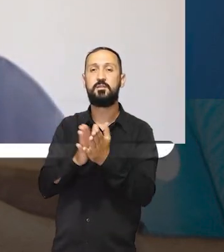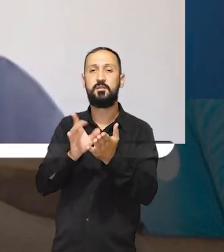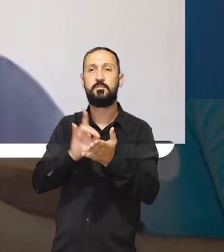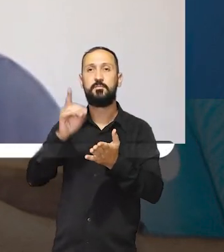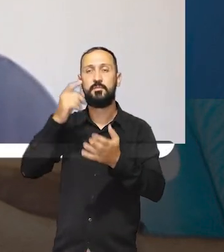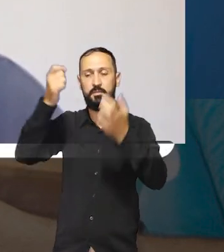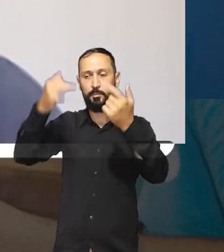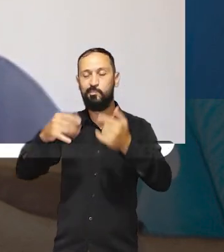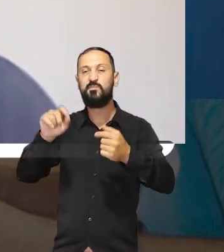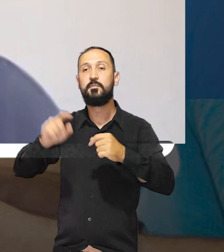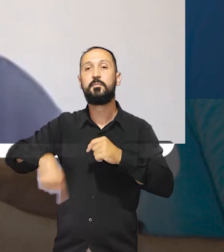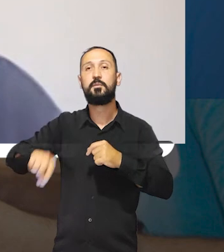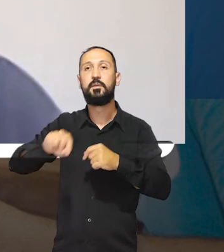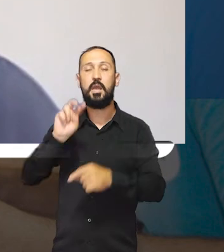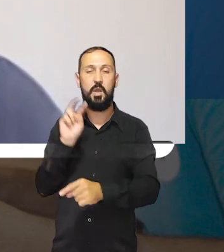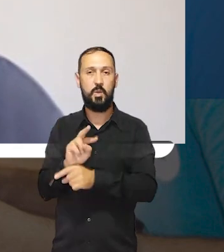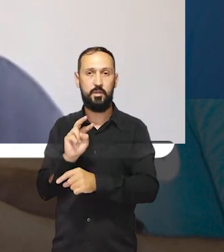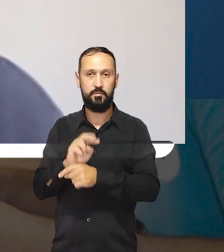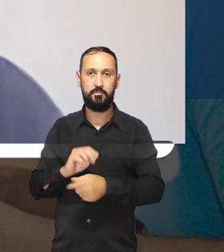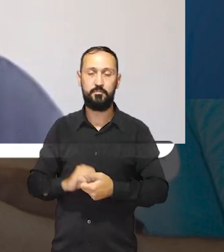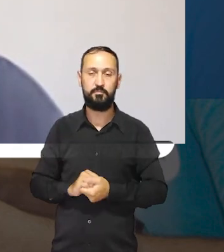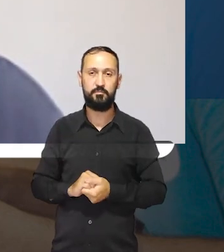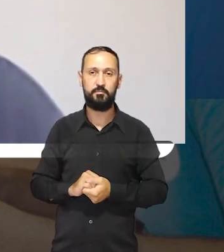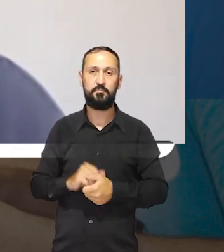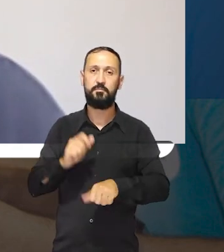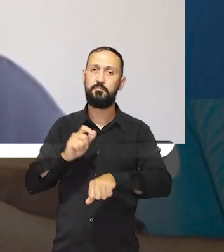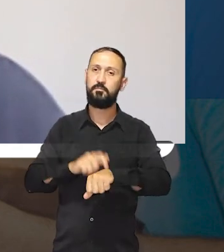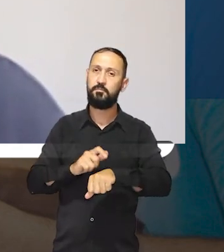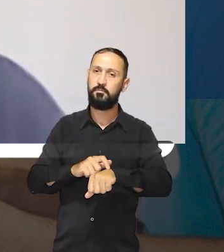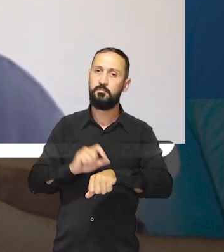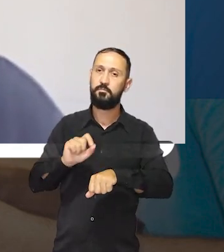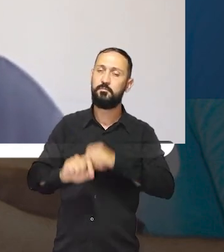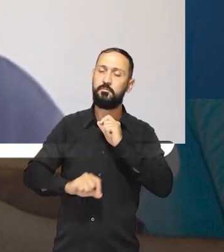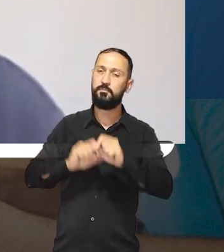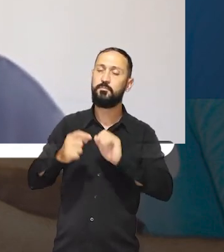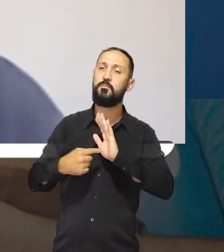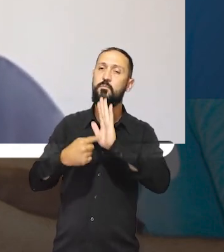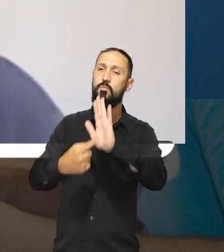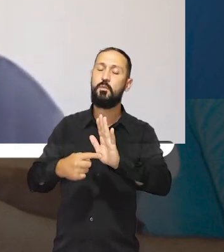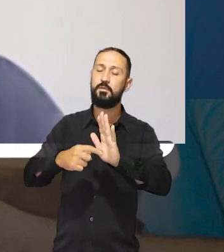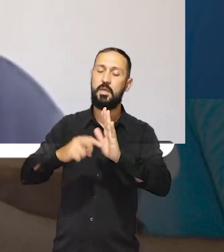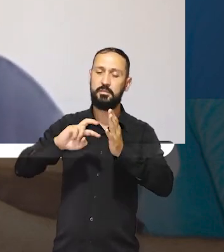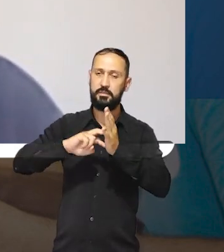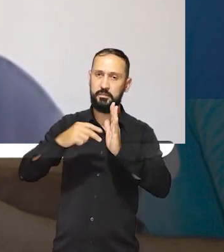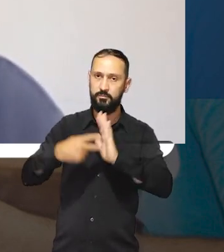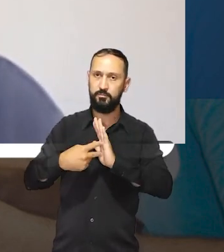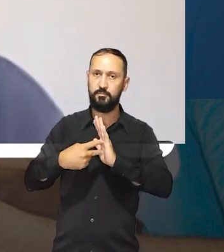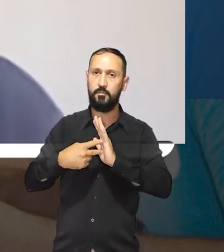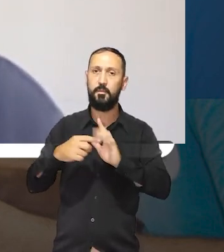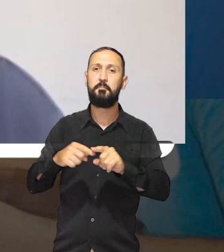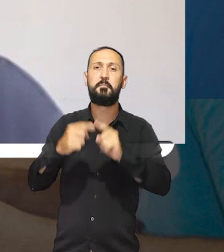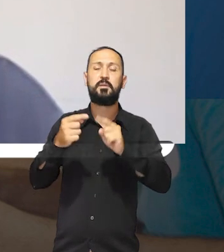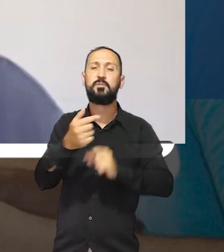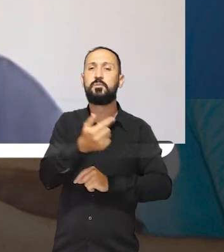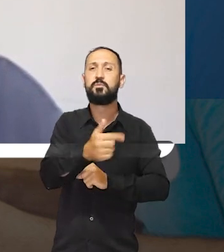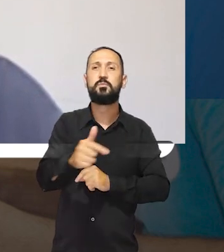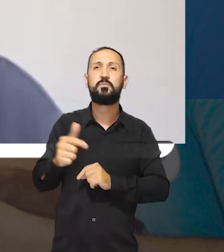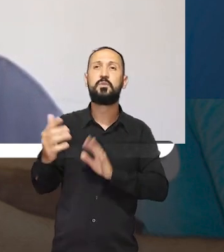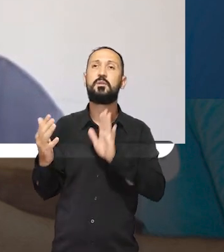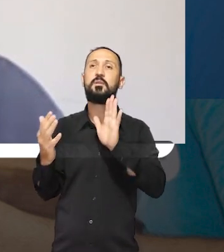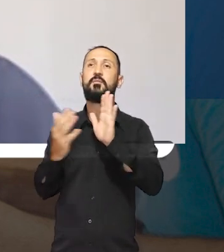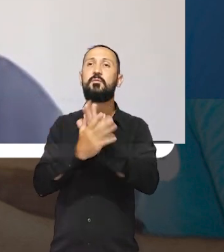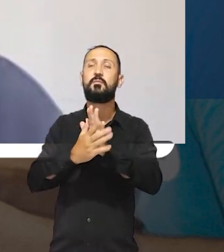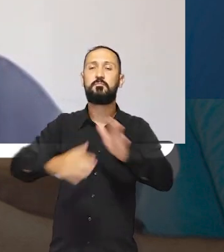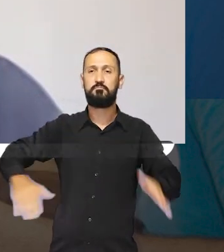ela, que se encaixava perfeitamente no quadro. No entanto, aquele gesto, embora significativo, importância